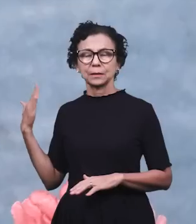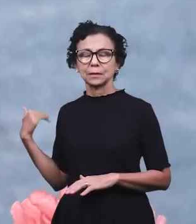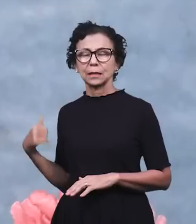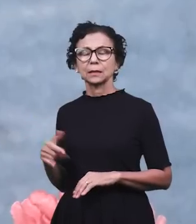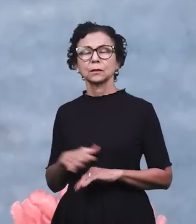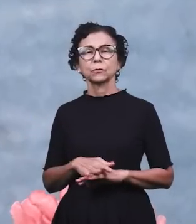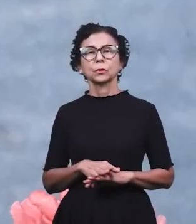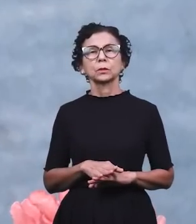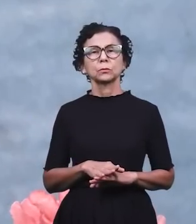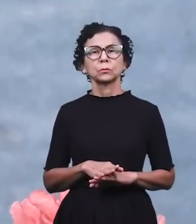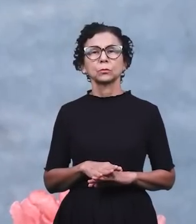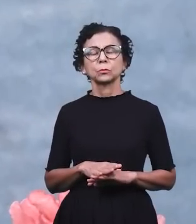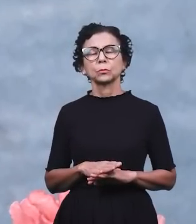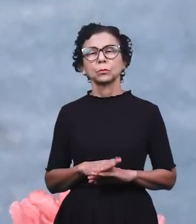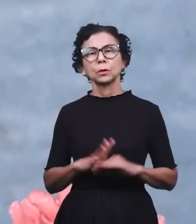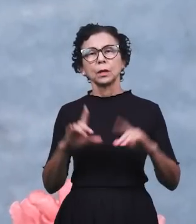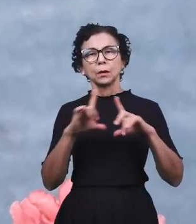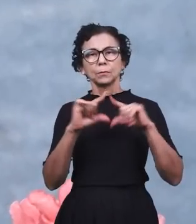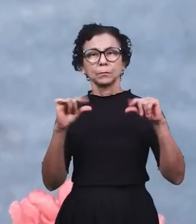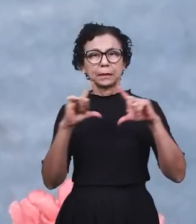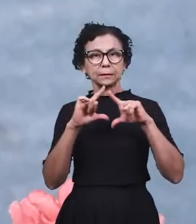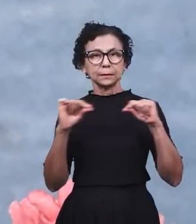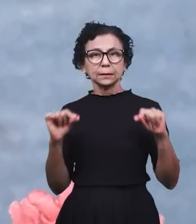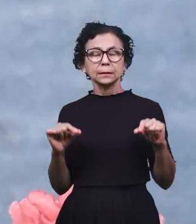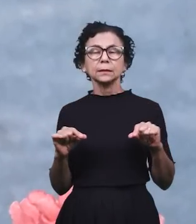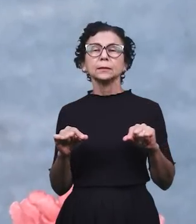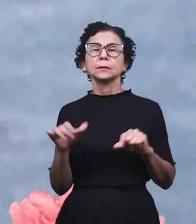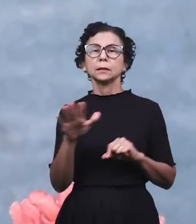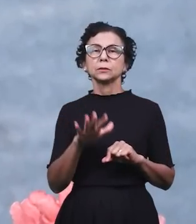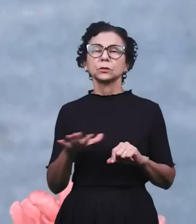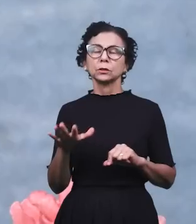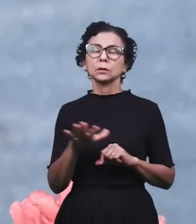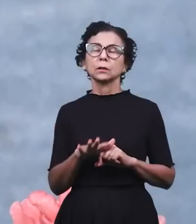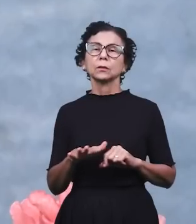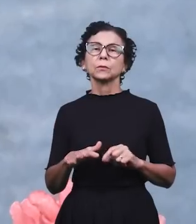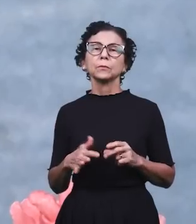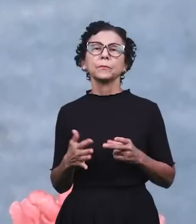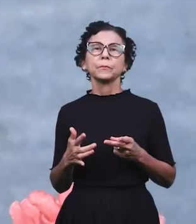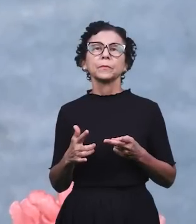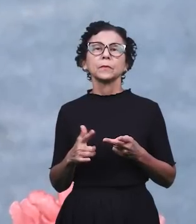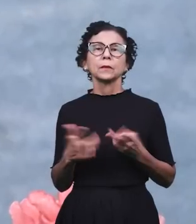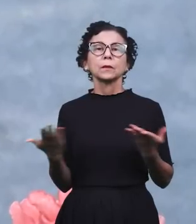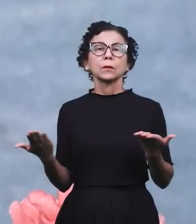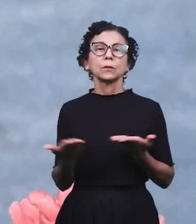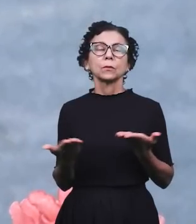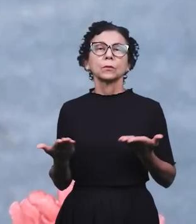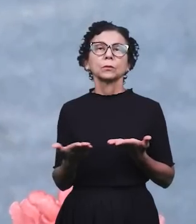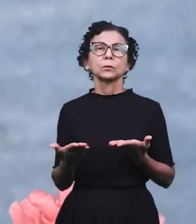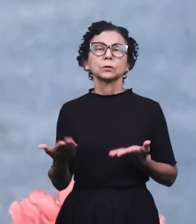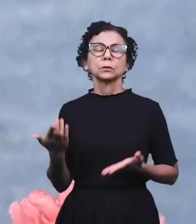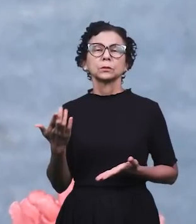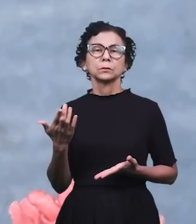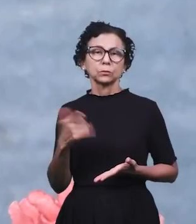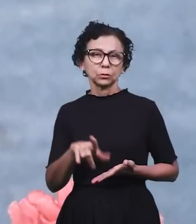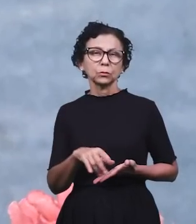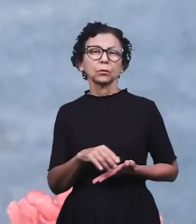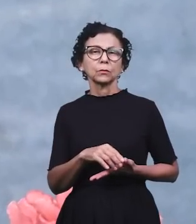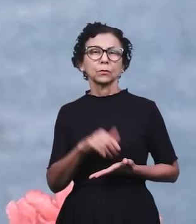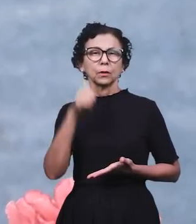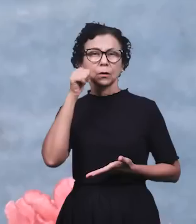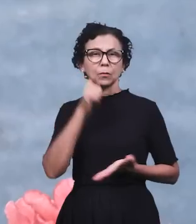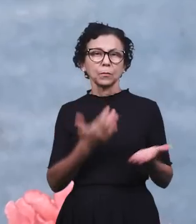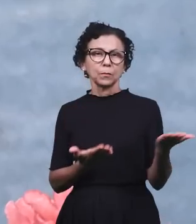lá da região do Distrito Federal, Itaguatinga Sul. Hoje, mais uma vez, daquela região, é a nossa irmã, só que agora a jovem é a nossa irmã